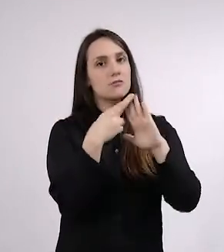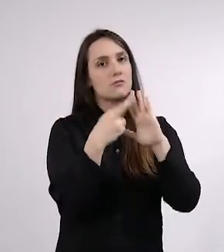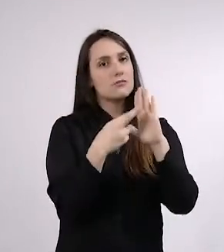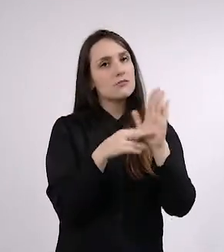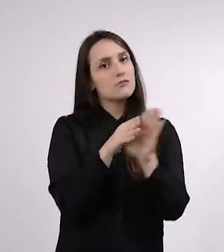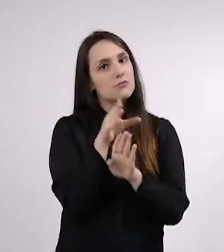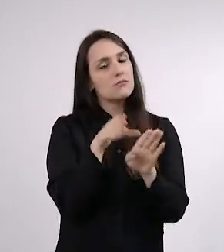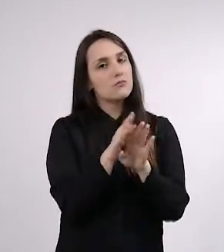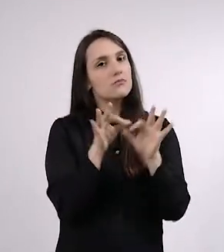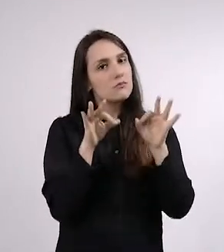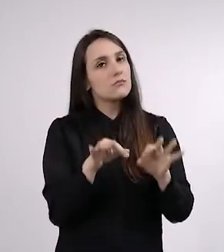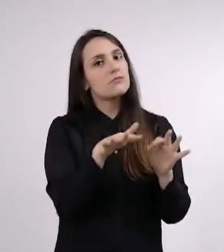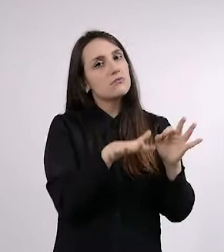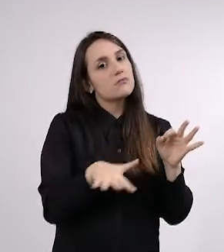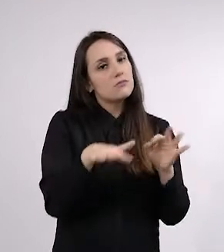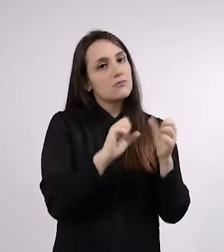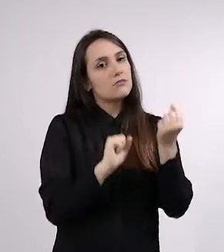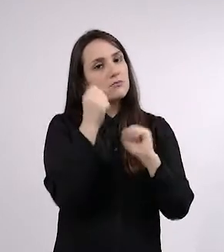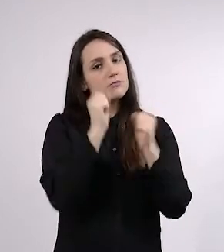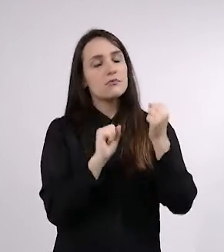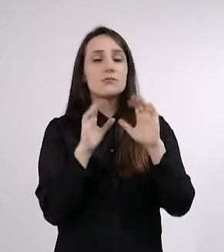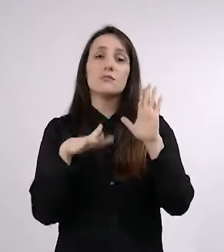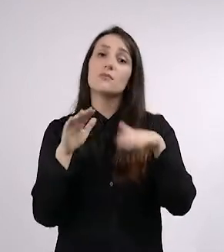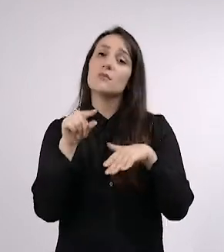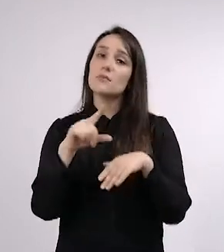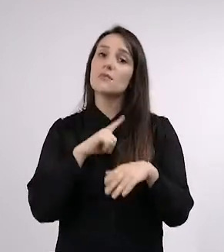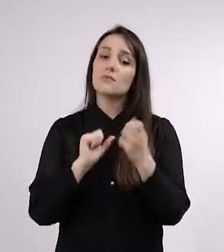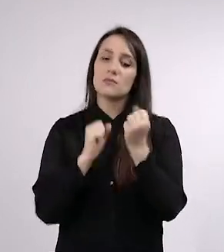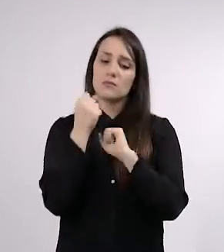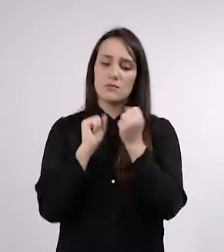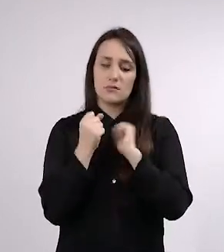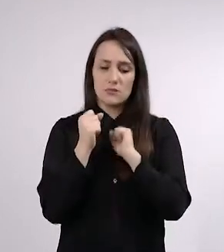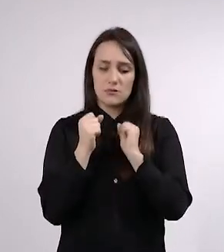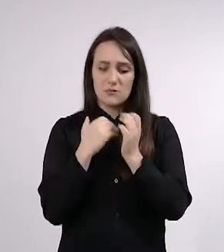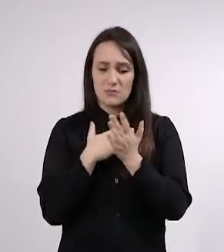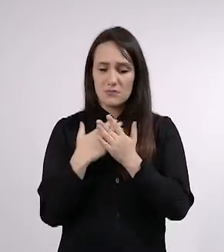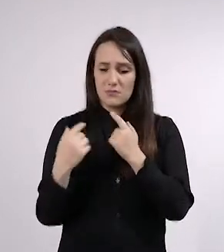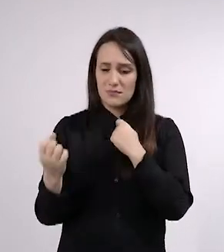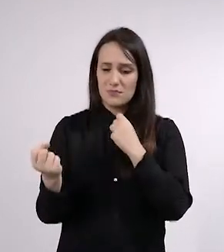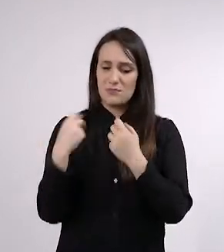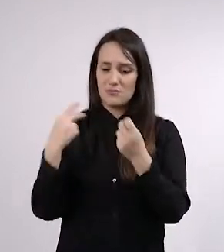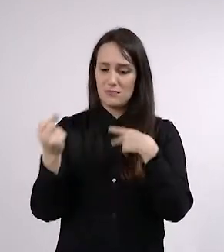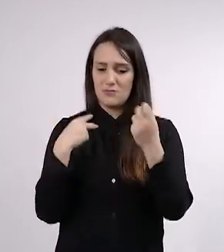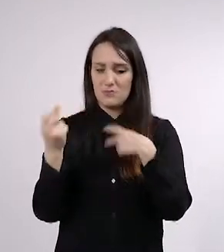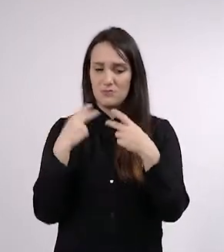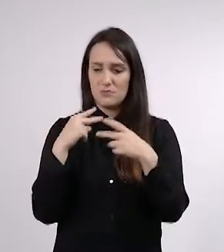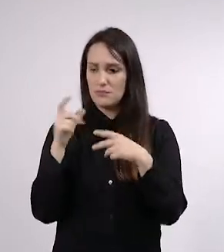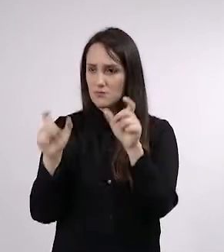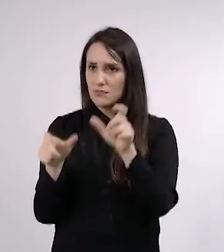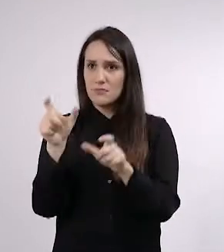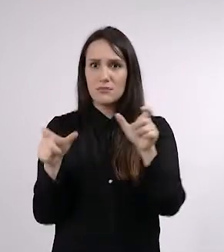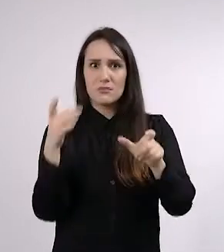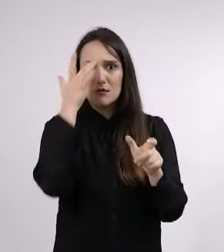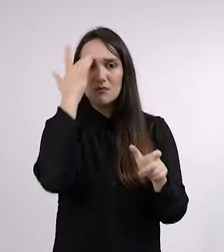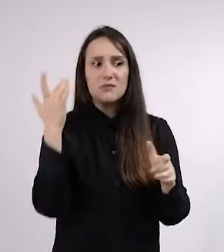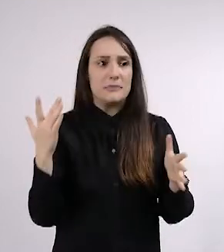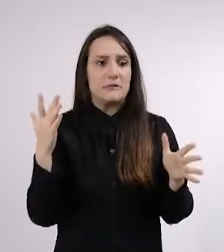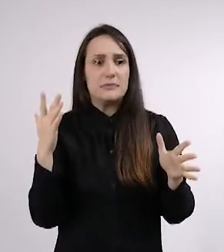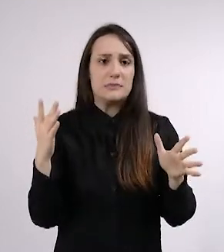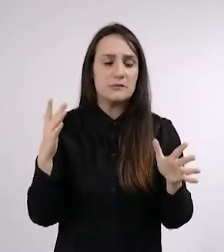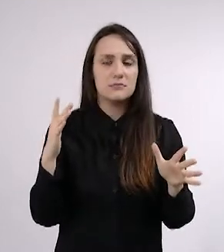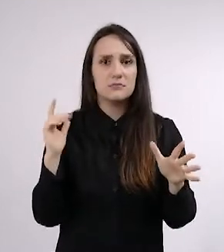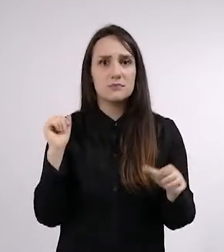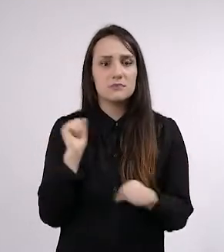setorializados, né? Às vezes você tem um tipo de indústria que começa a ter uma taxa de contaminação alta em função do convívio